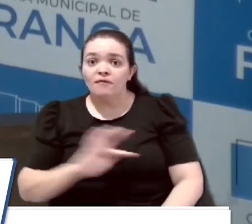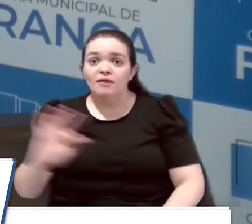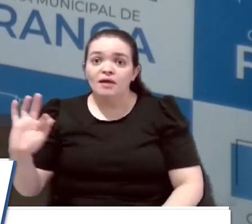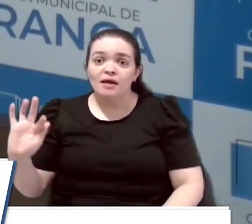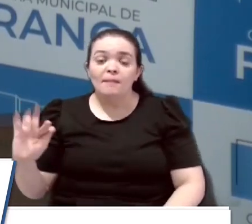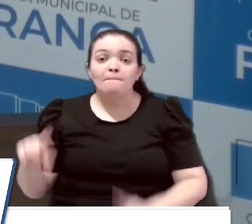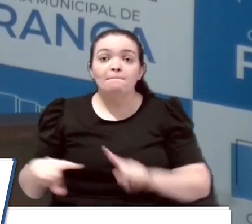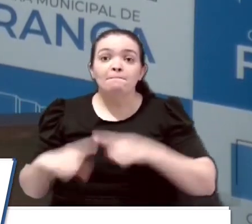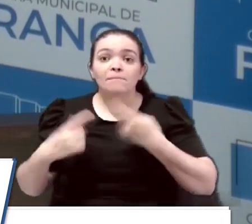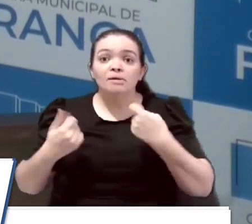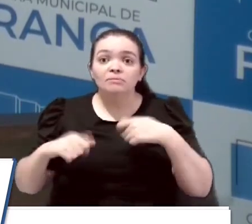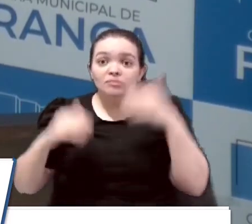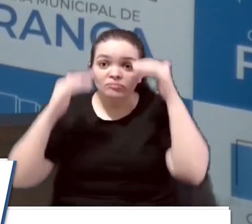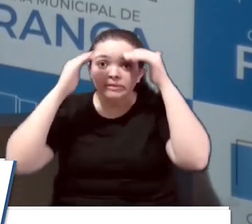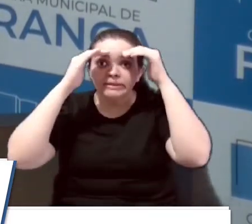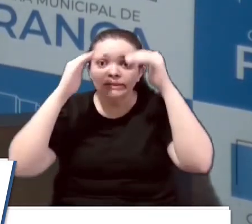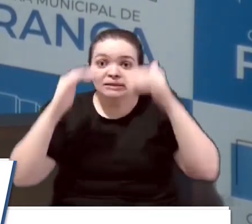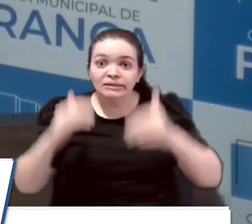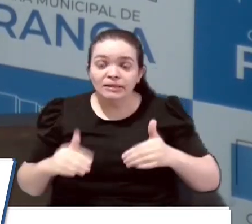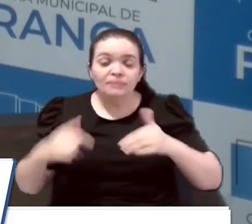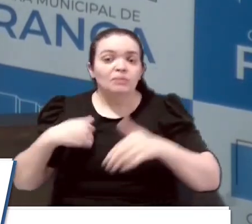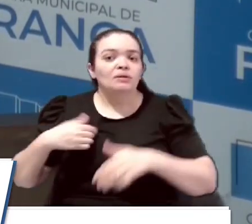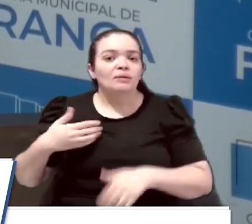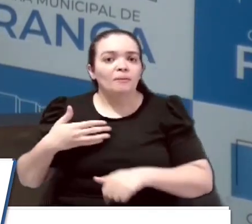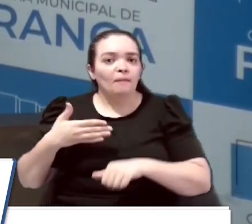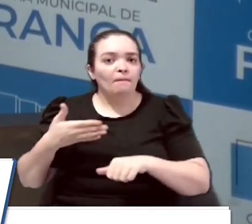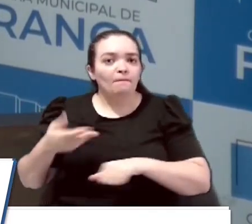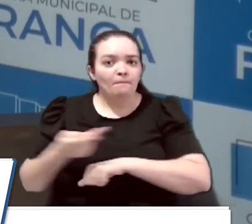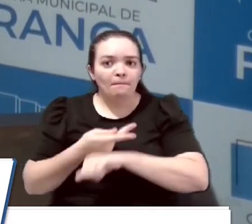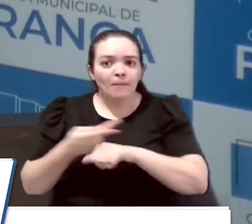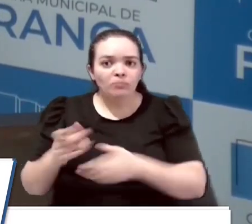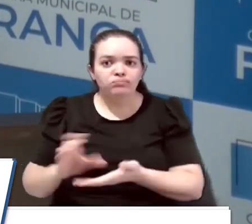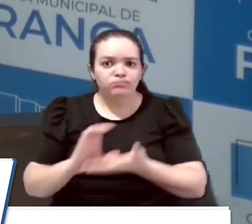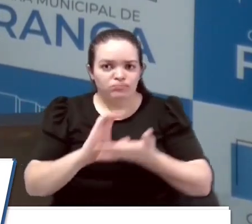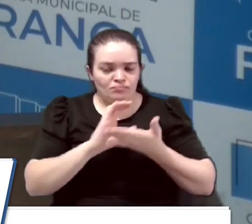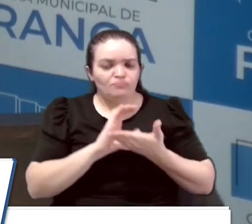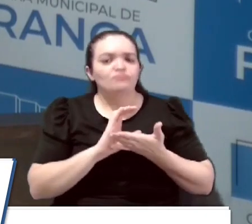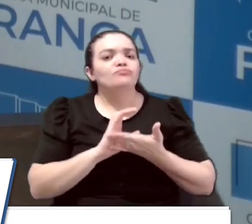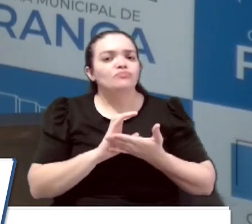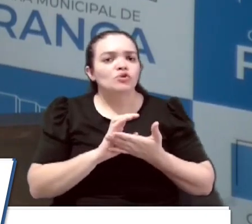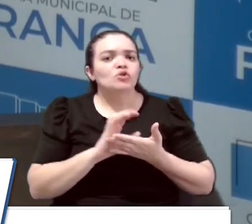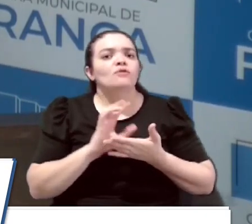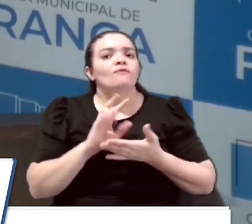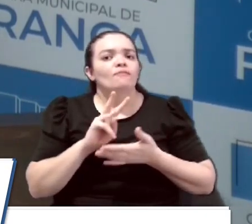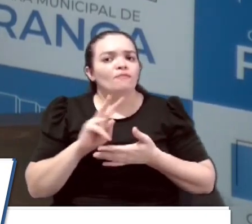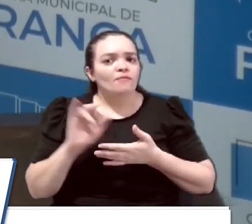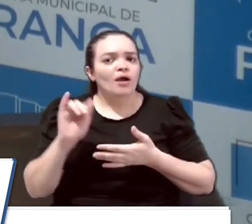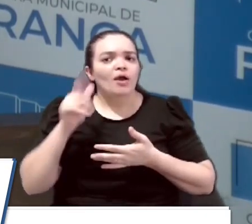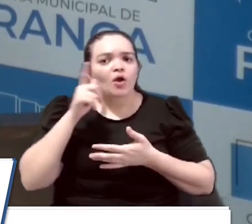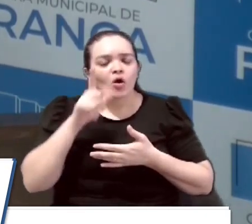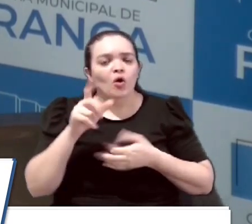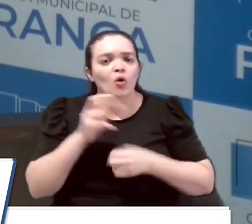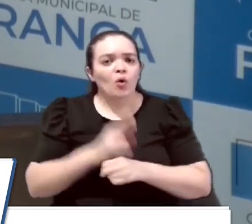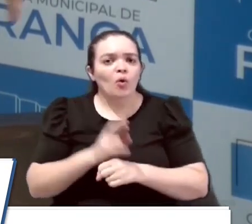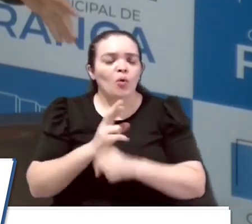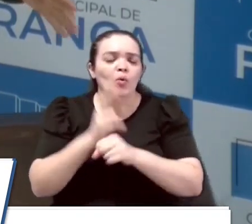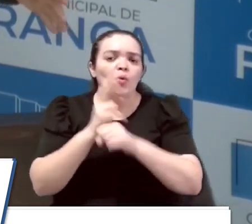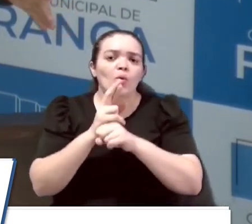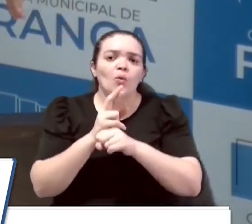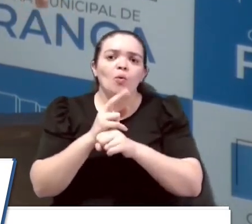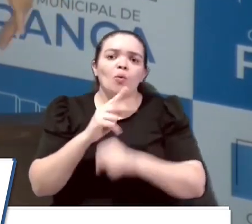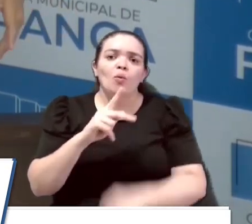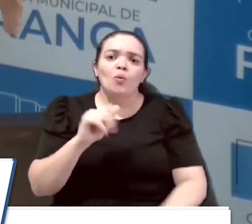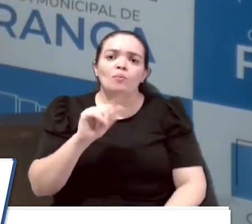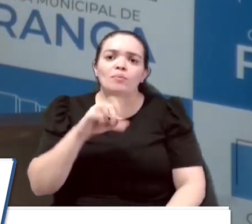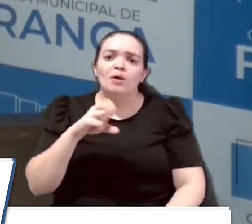tem que respeitar, a gente tem que ir lá buscar recursos, e só vai sair a reforma, por exemplo, do Palmeiras, do